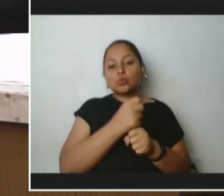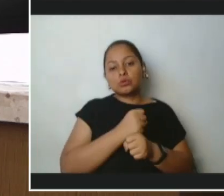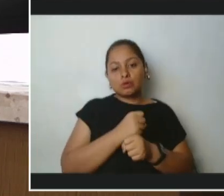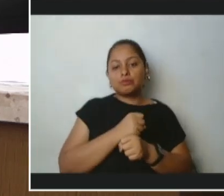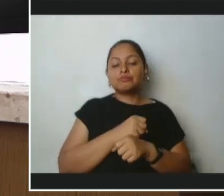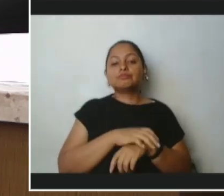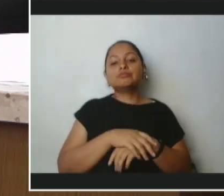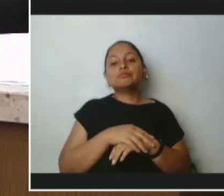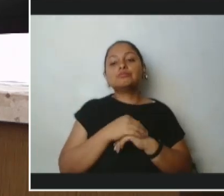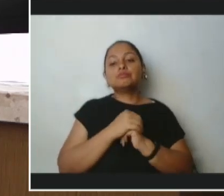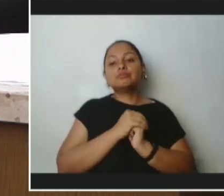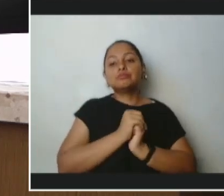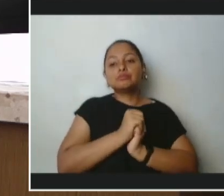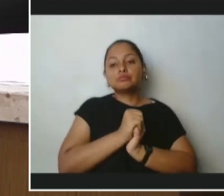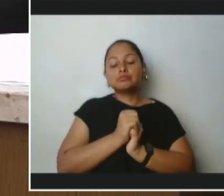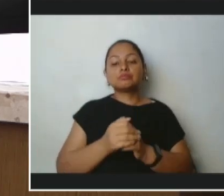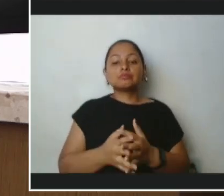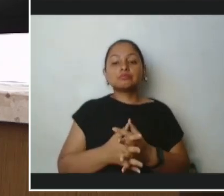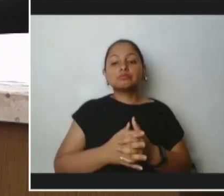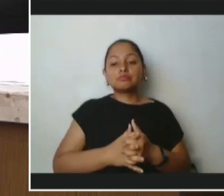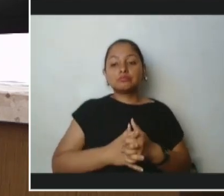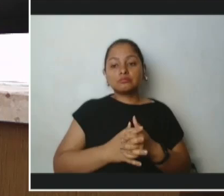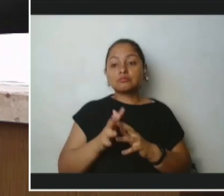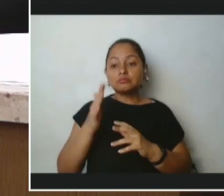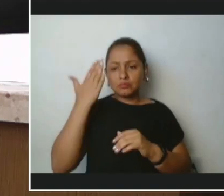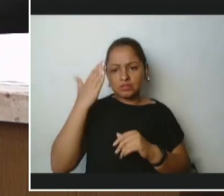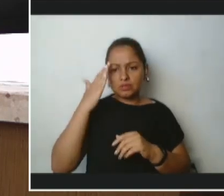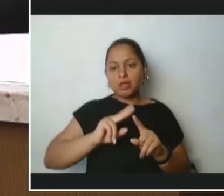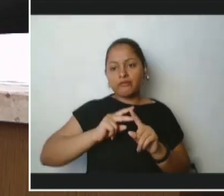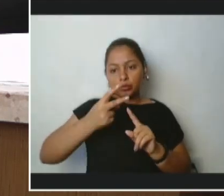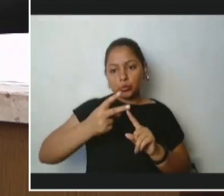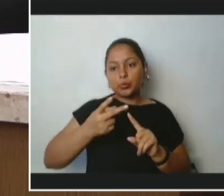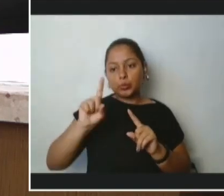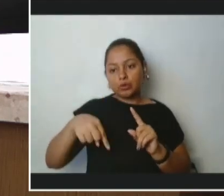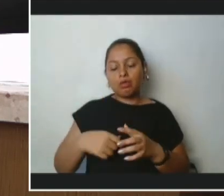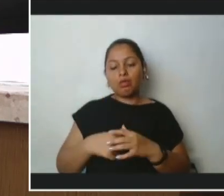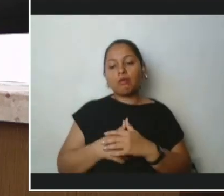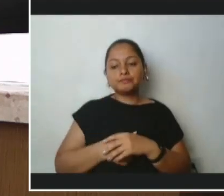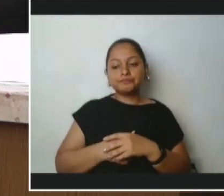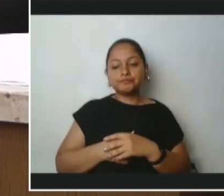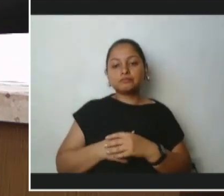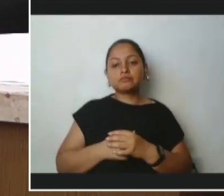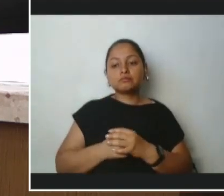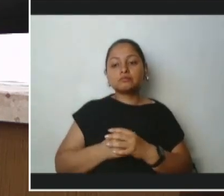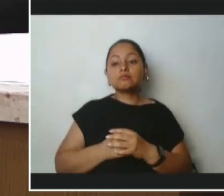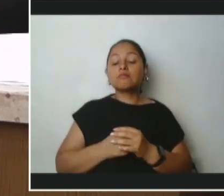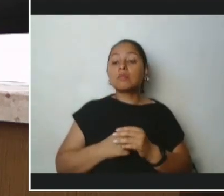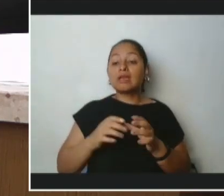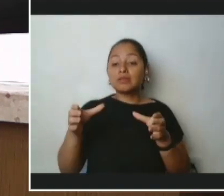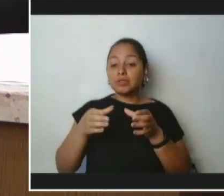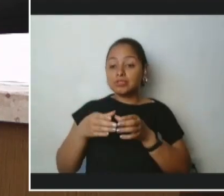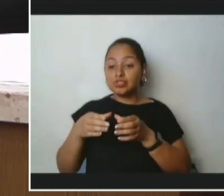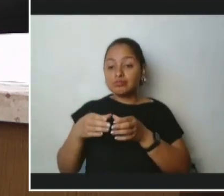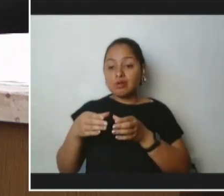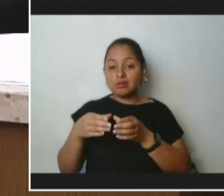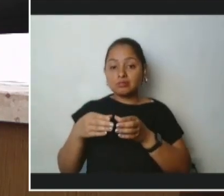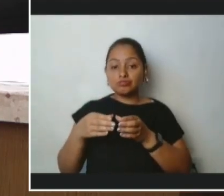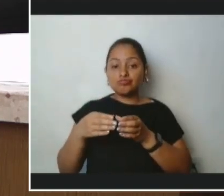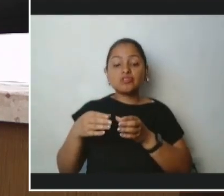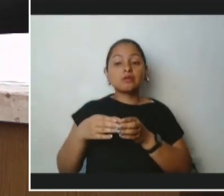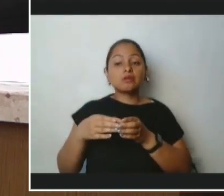duplicidade. Exatamente. Então, a entidade ela considera a receita referente aos